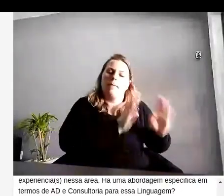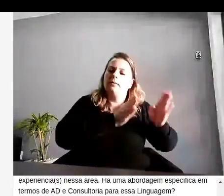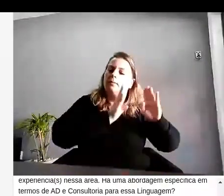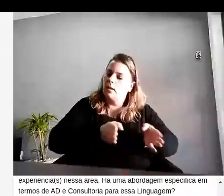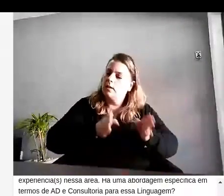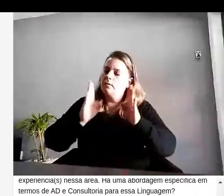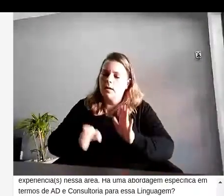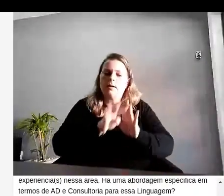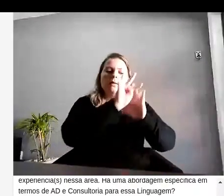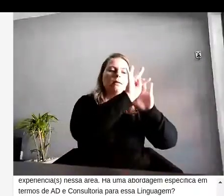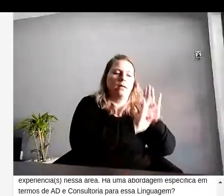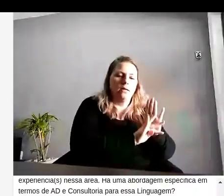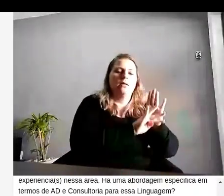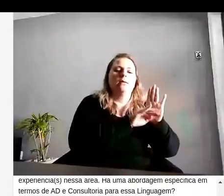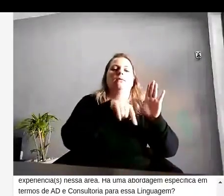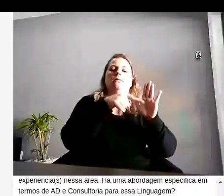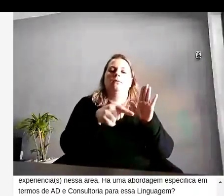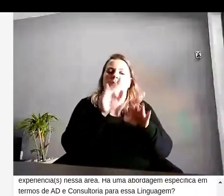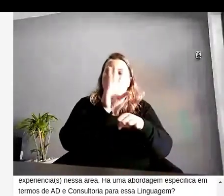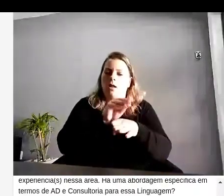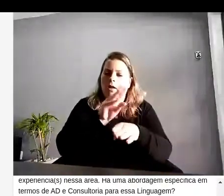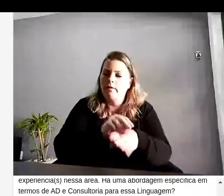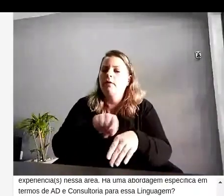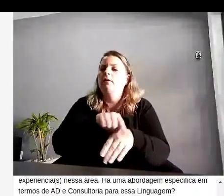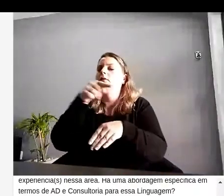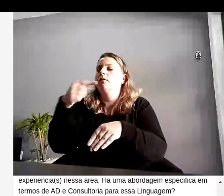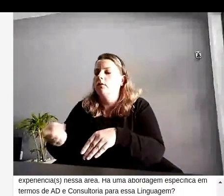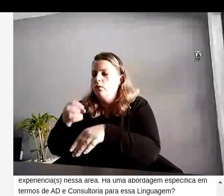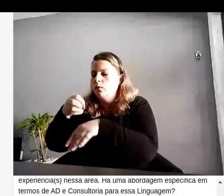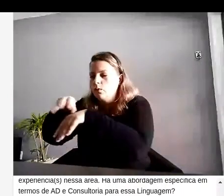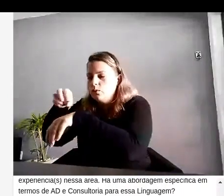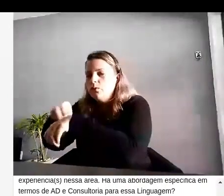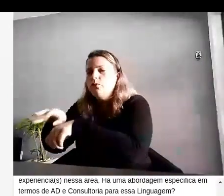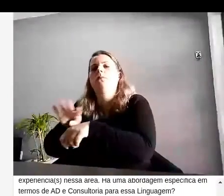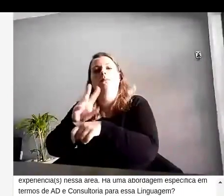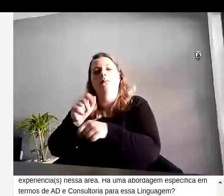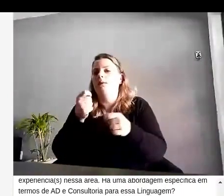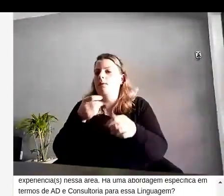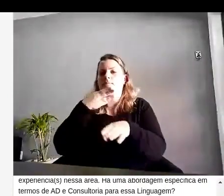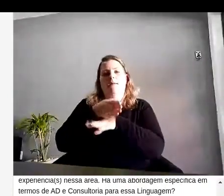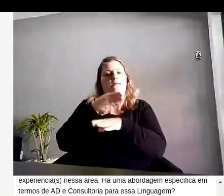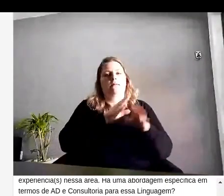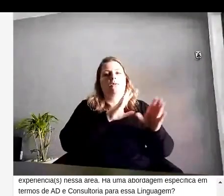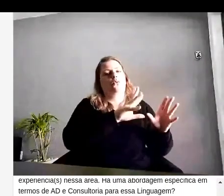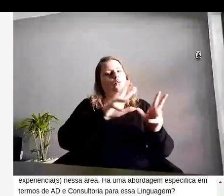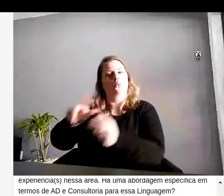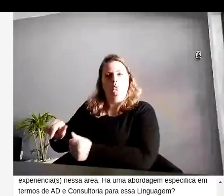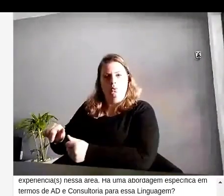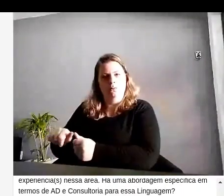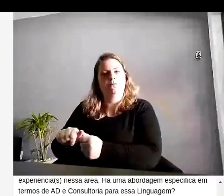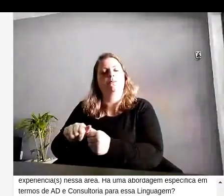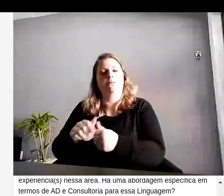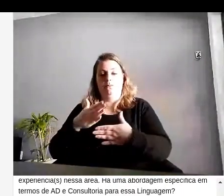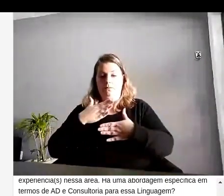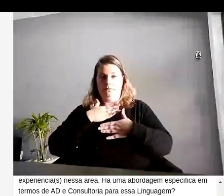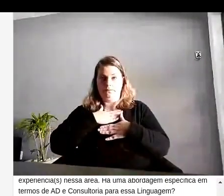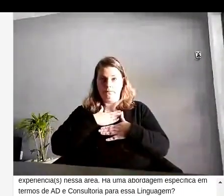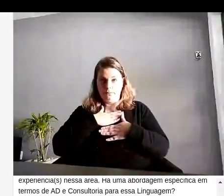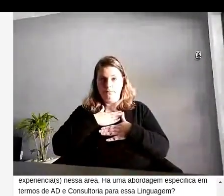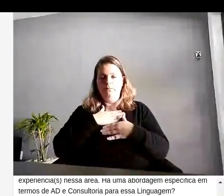na consultoria das narrações. Eu, por exemplo, quando assisto a um filme,